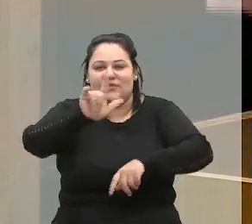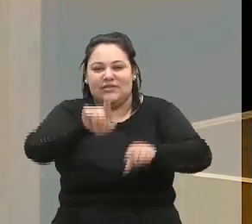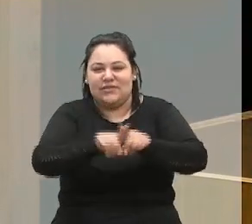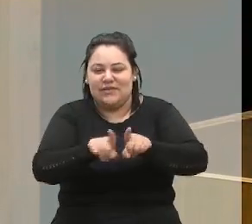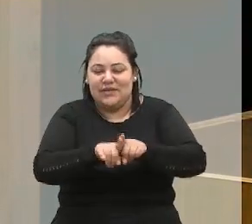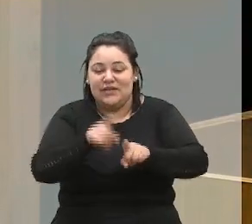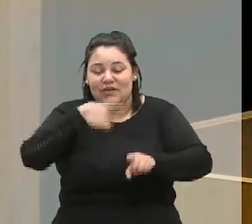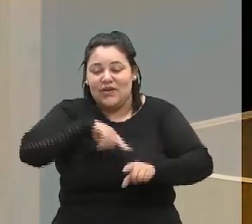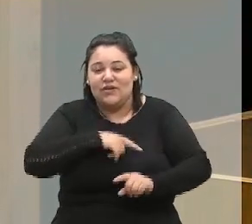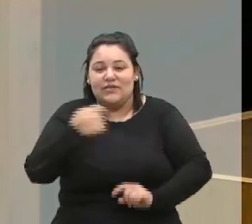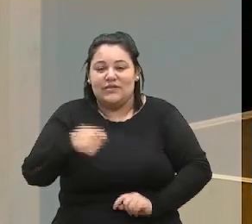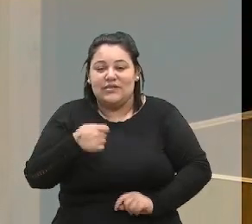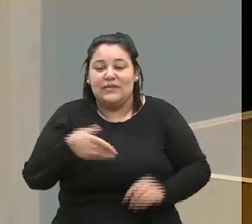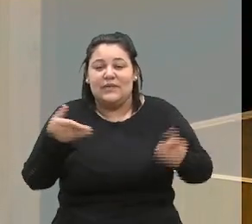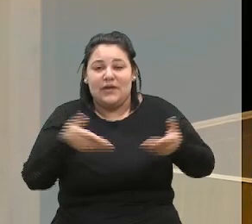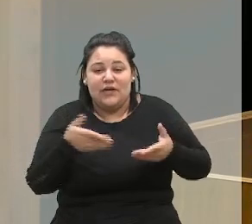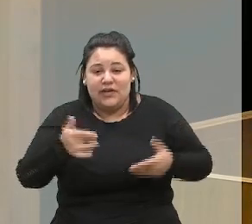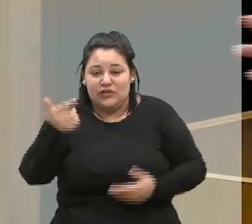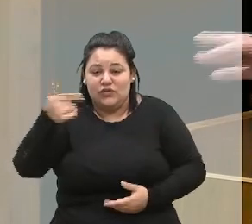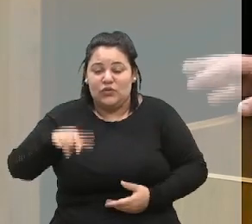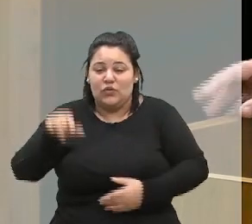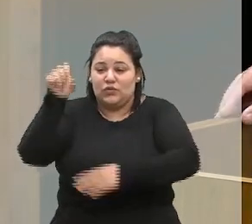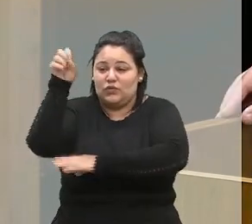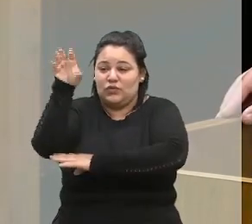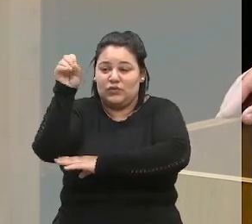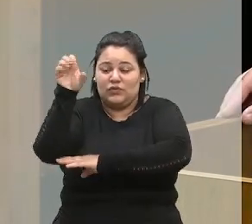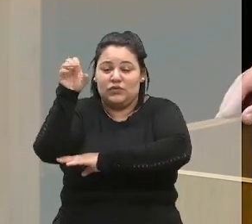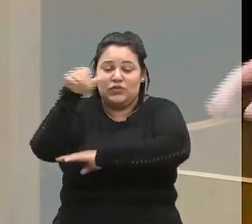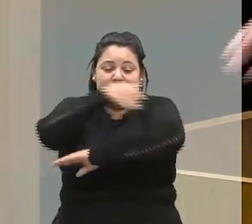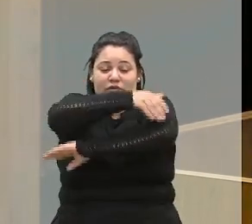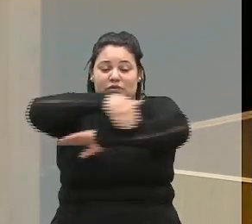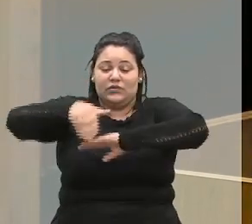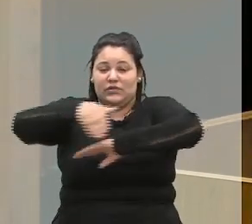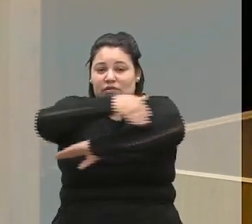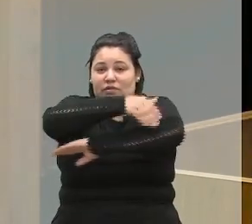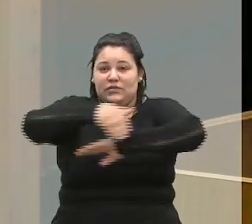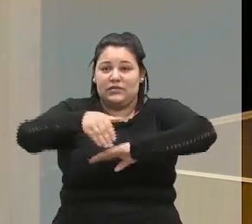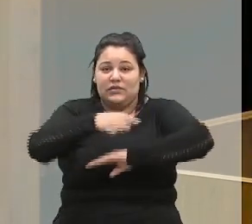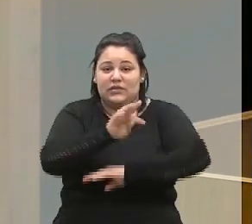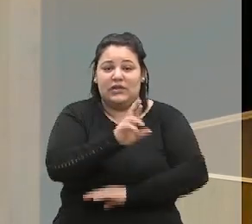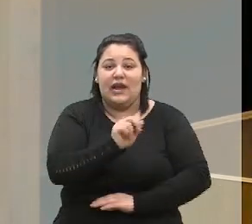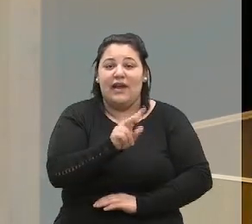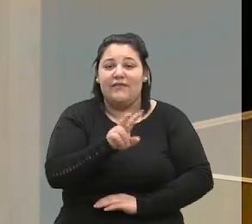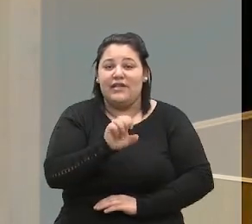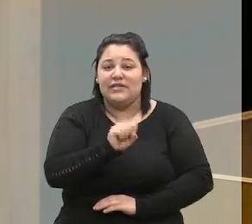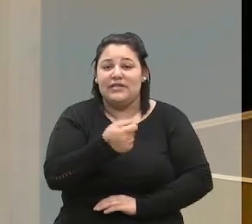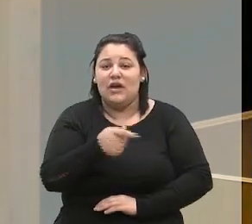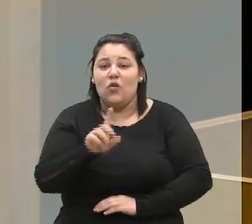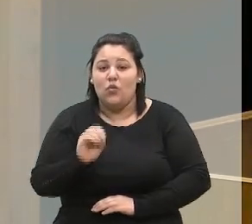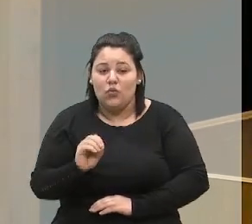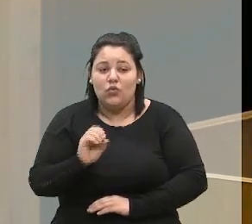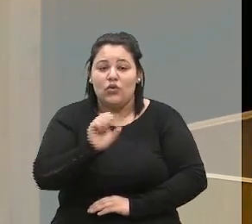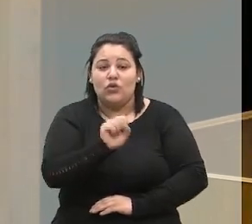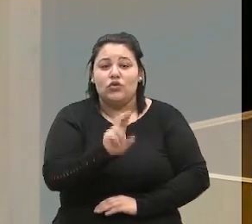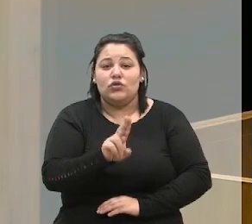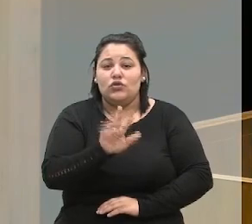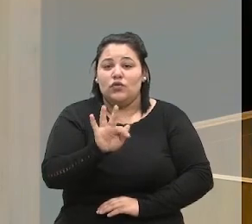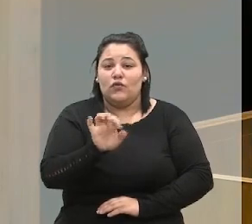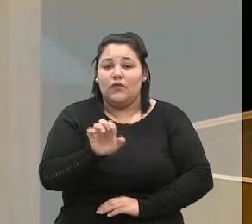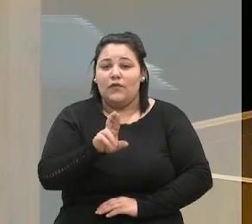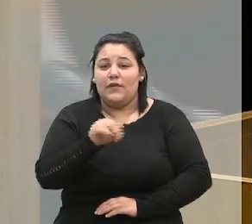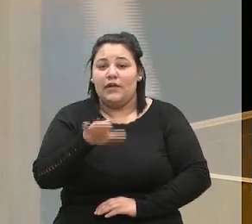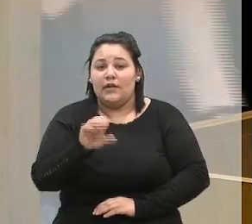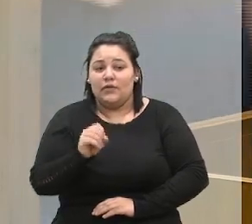precisamos agora de um outro semáforo na Travessão Sulferino para dar segurança aos pais, alunos